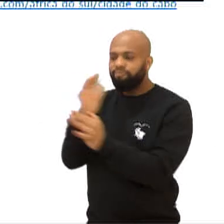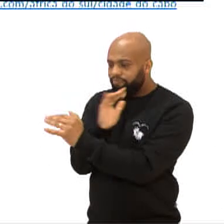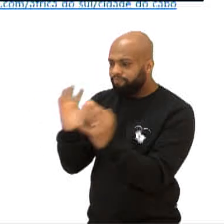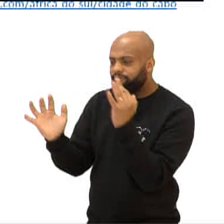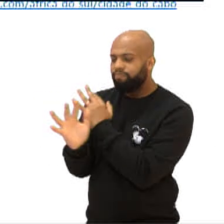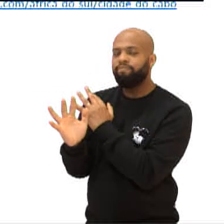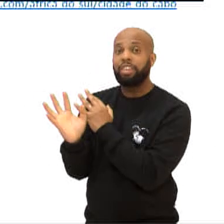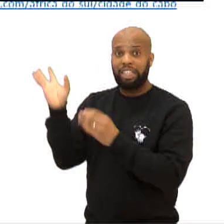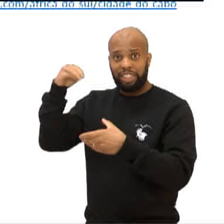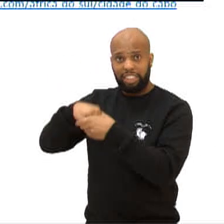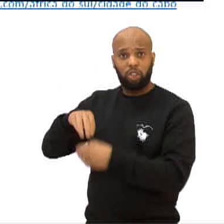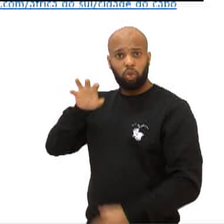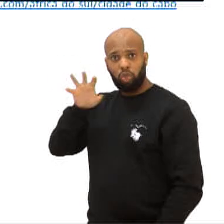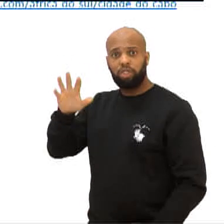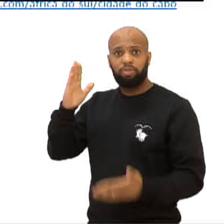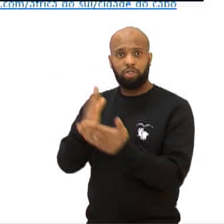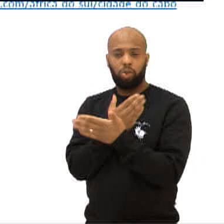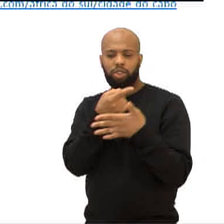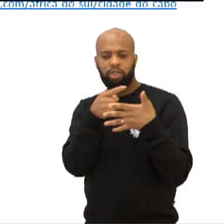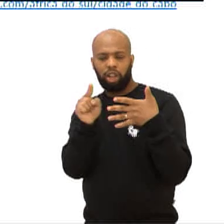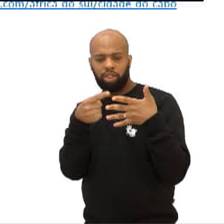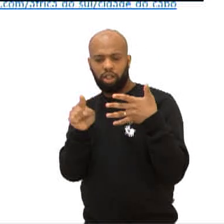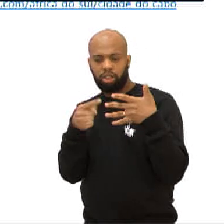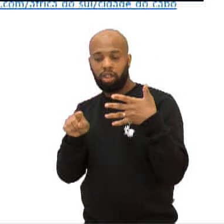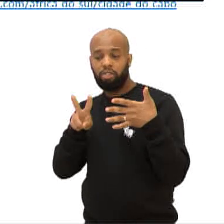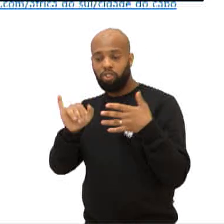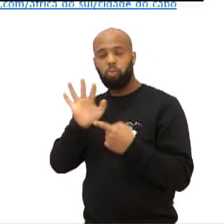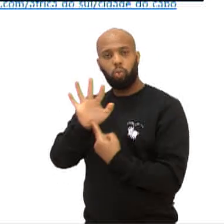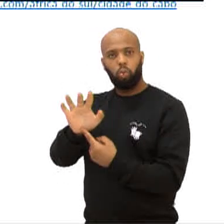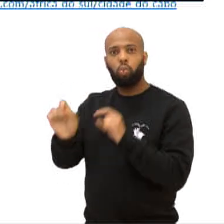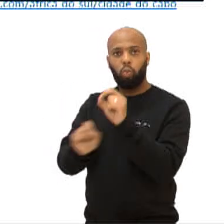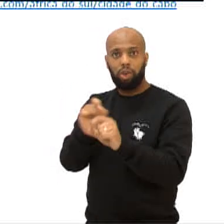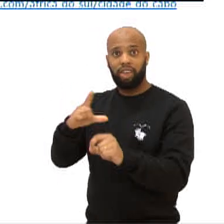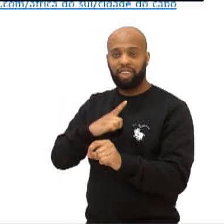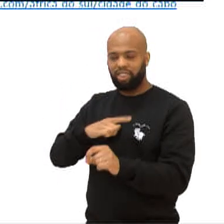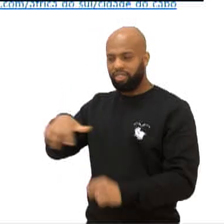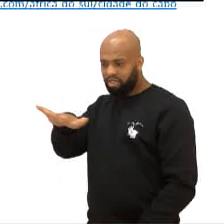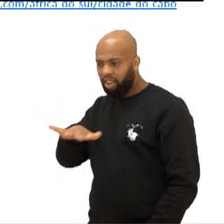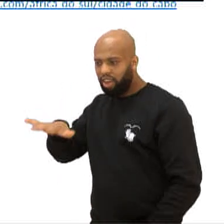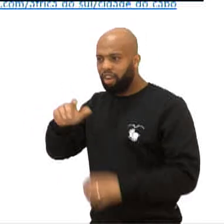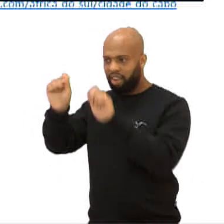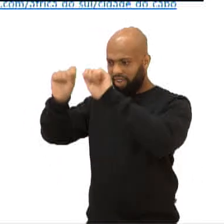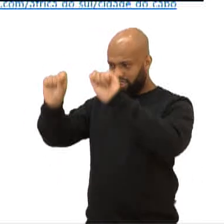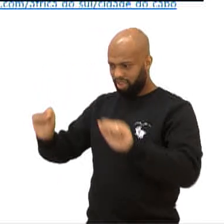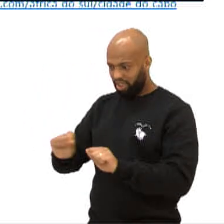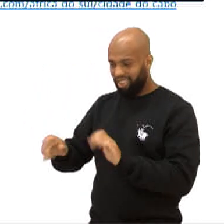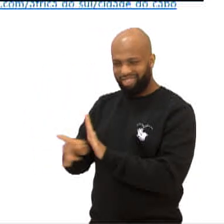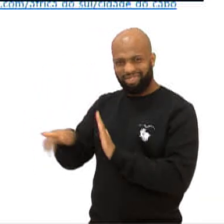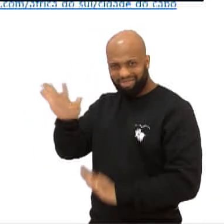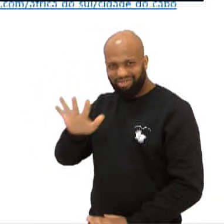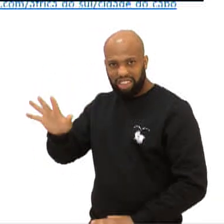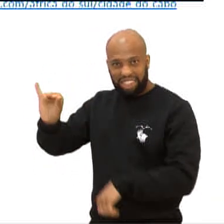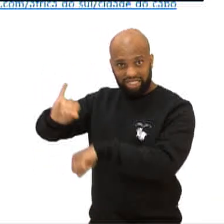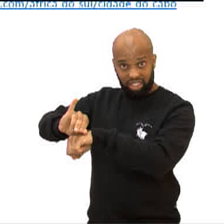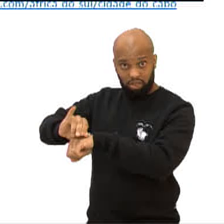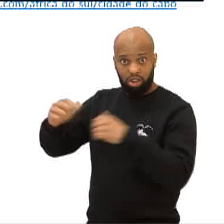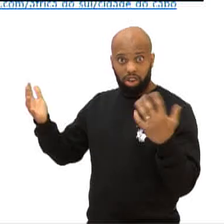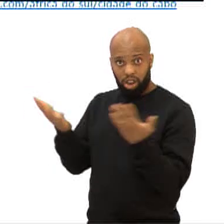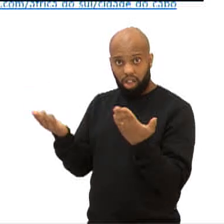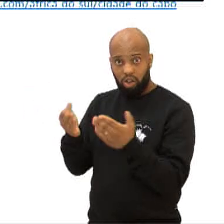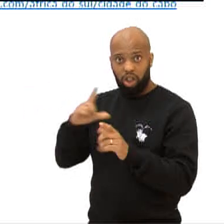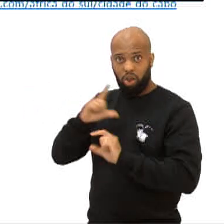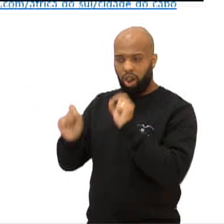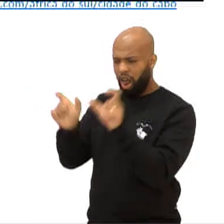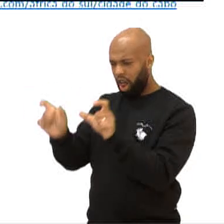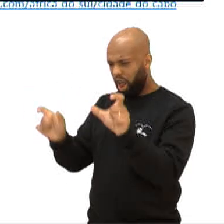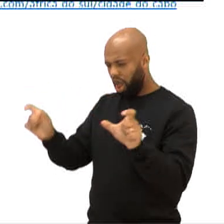perspectiva, alguns itens devem ser destacados, né, professora? Que as áreas centrais estão agora mais densamente ocupadas na